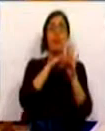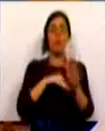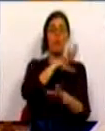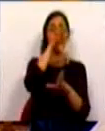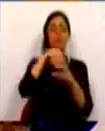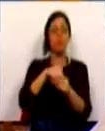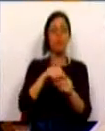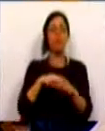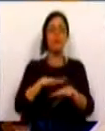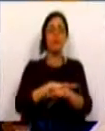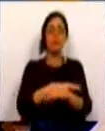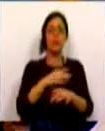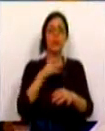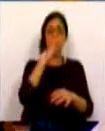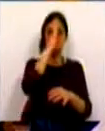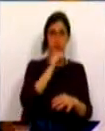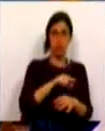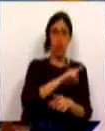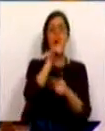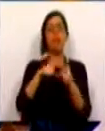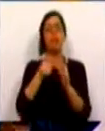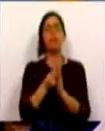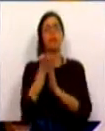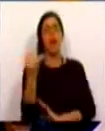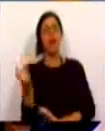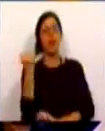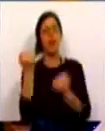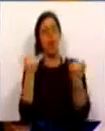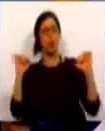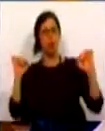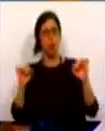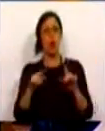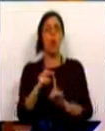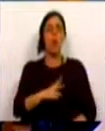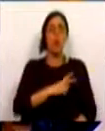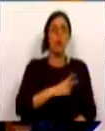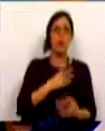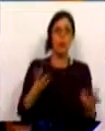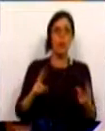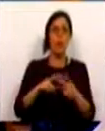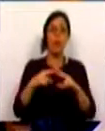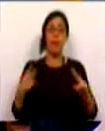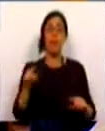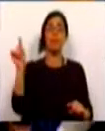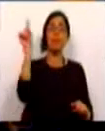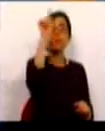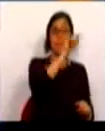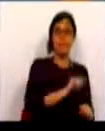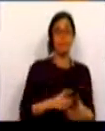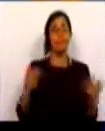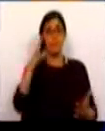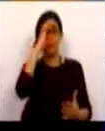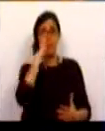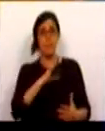não só a administração do Estado, mas também um conjunto de instituições autónomas, como as universidades e as autarquias locais. Ora, é